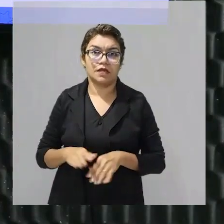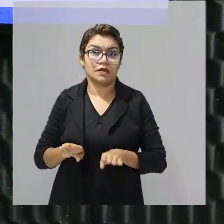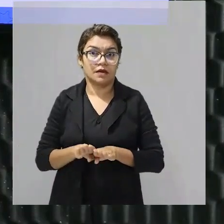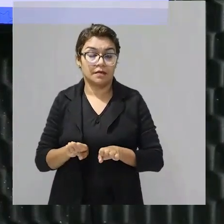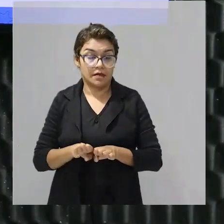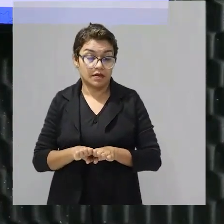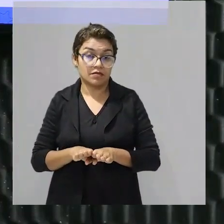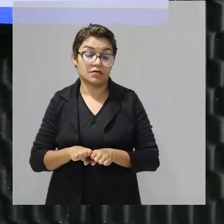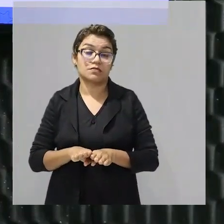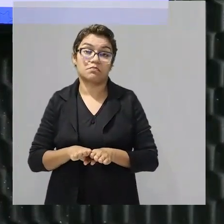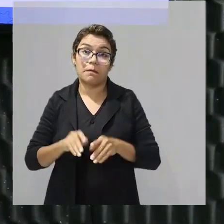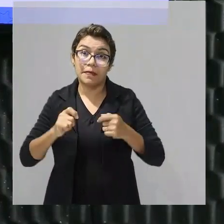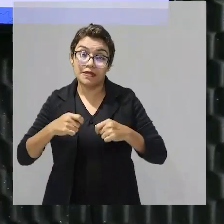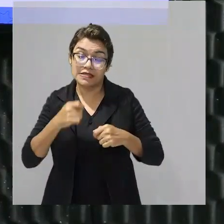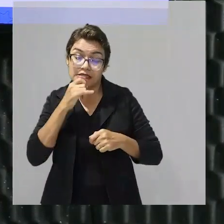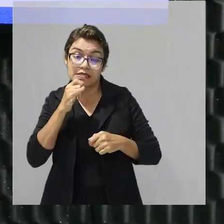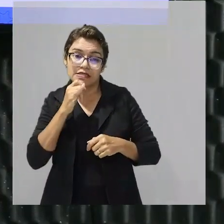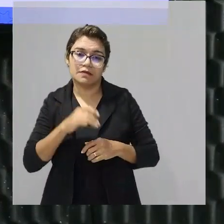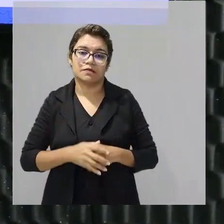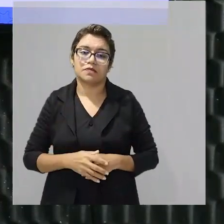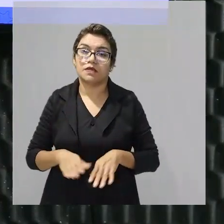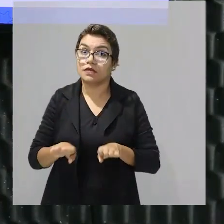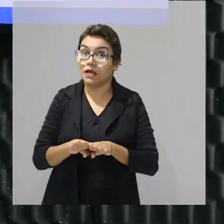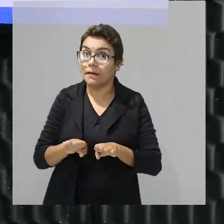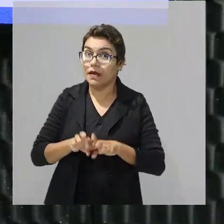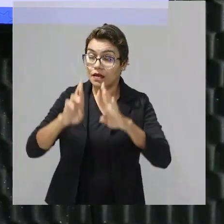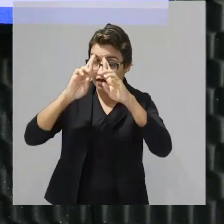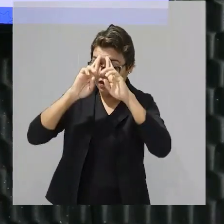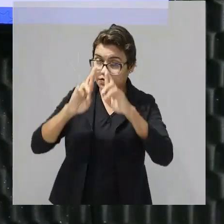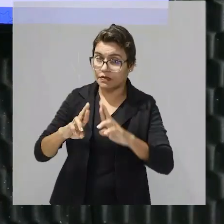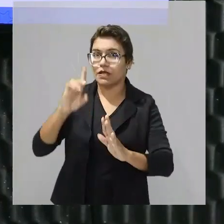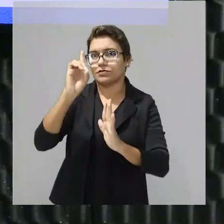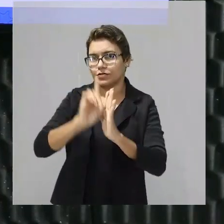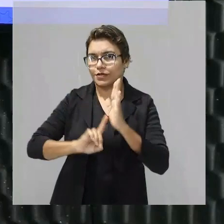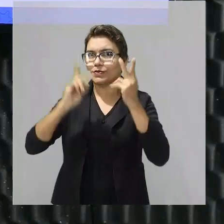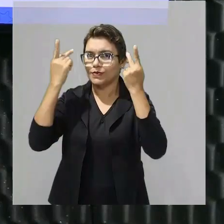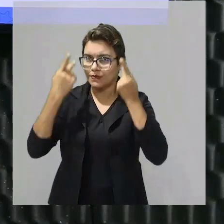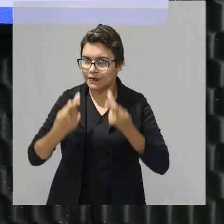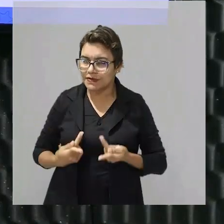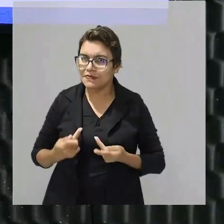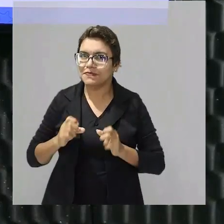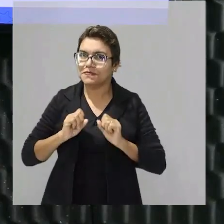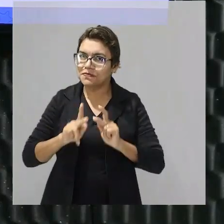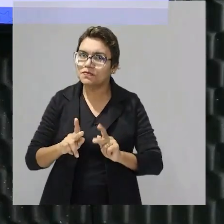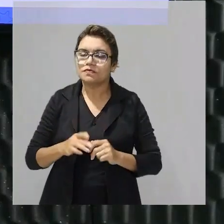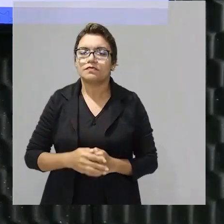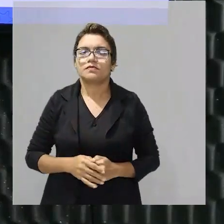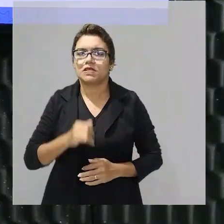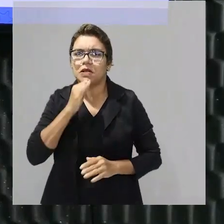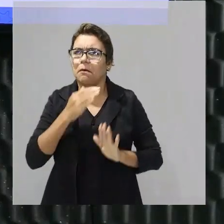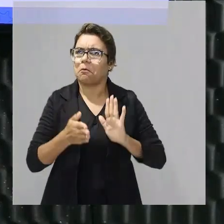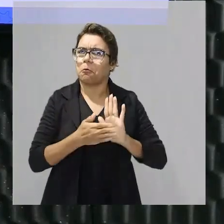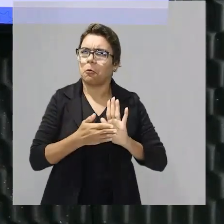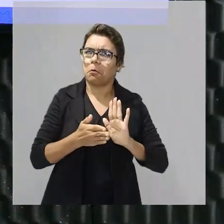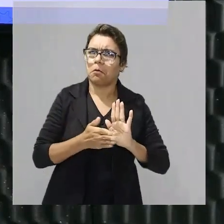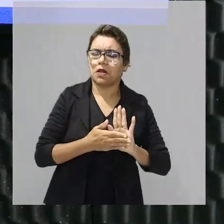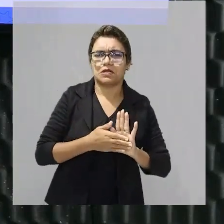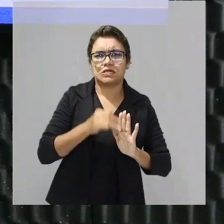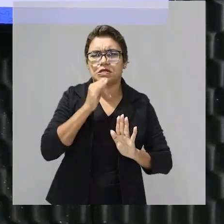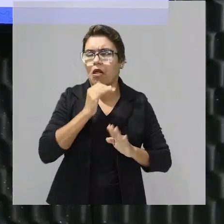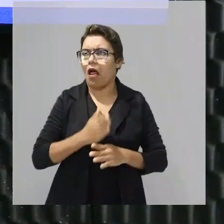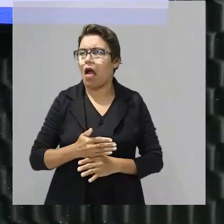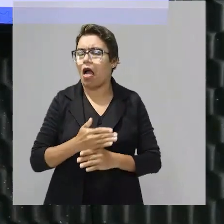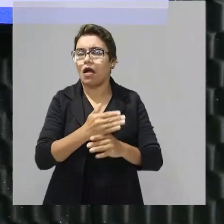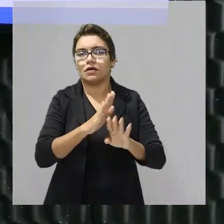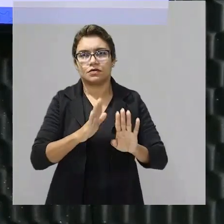de realizar. Ações que sejam viáveis. Então, não posso propor, por exemplo, o engarrafamento que nós temos na